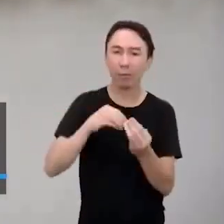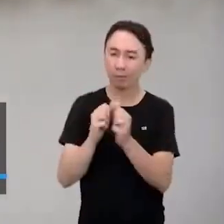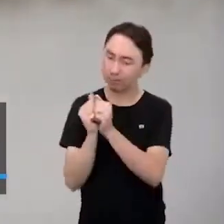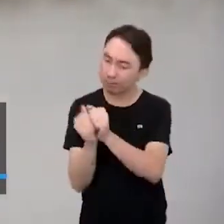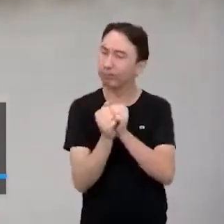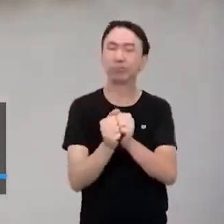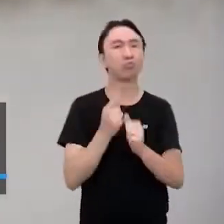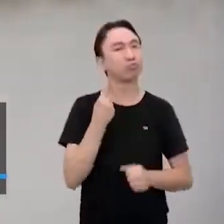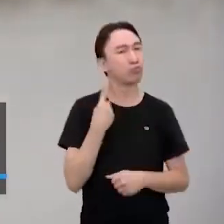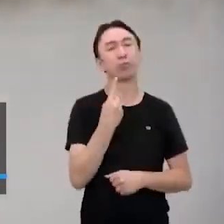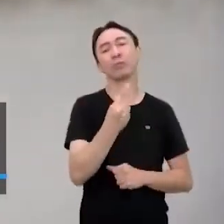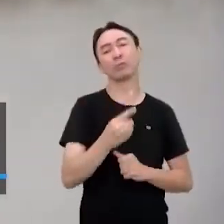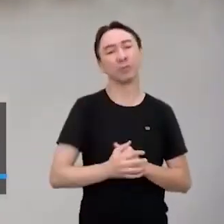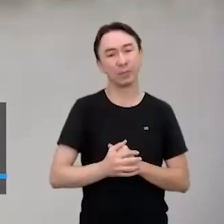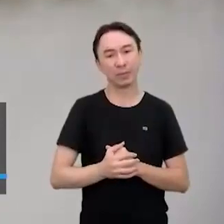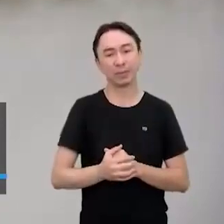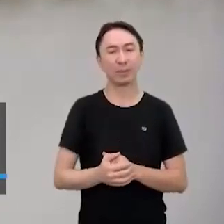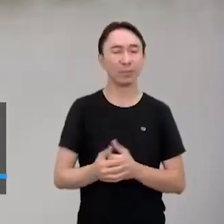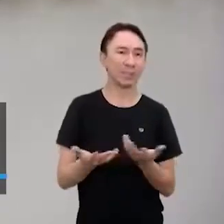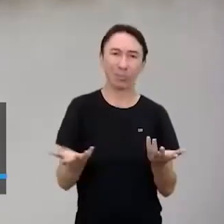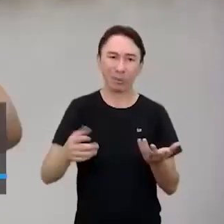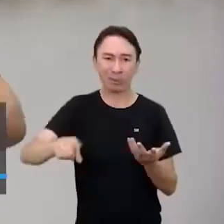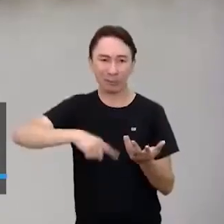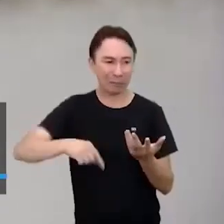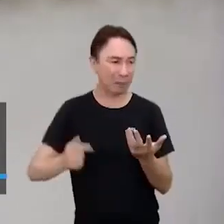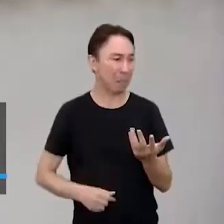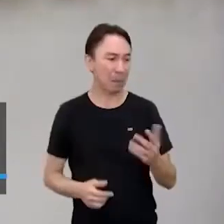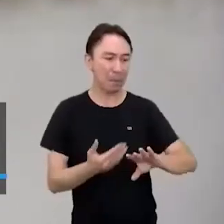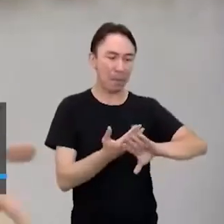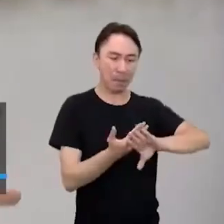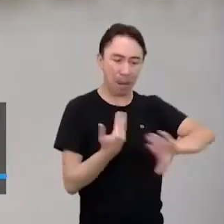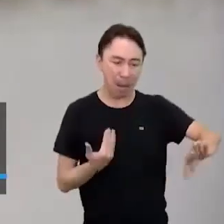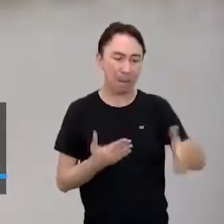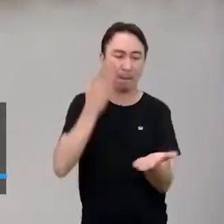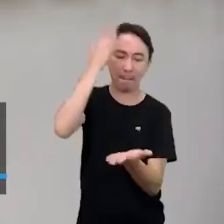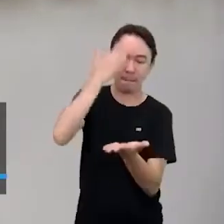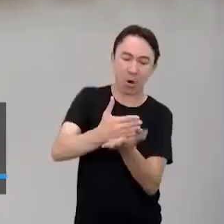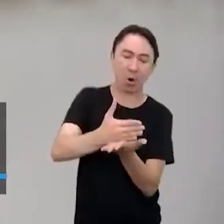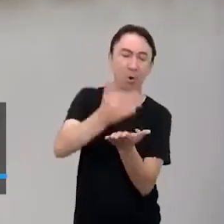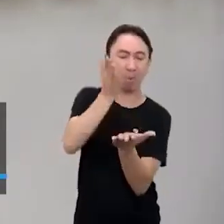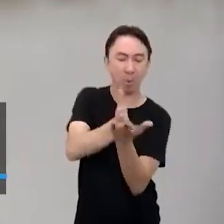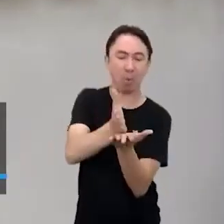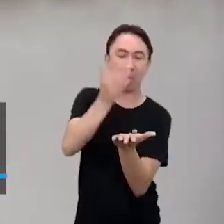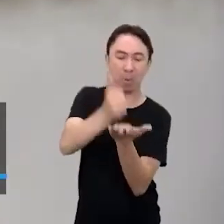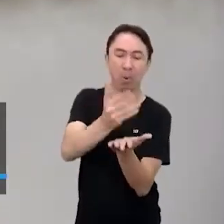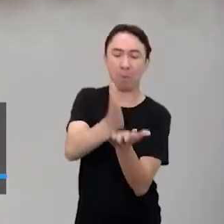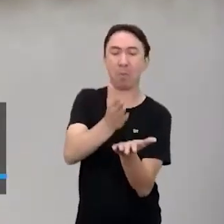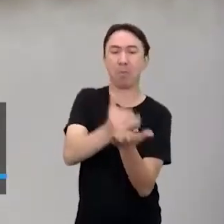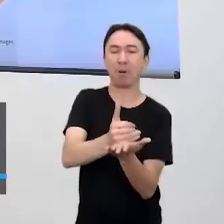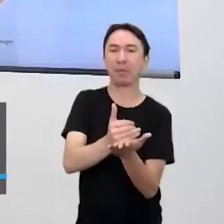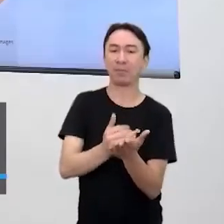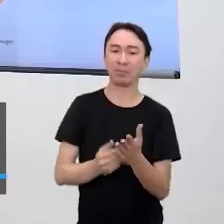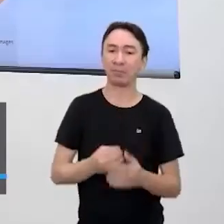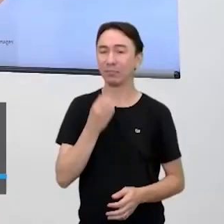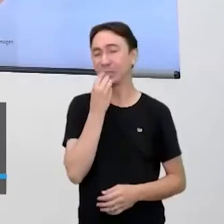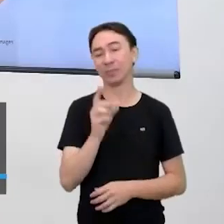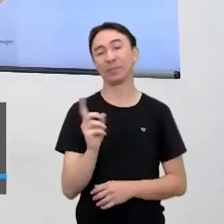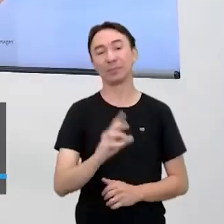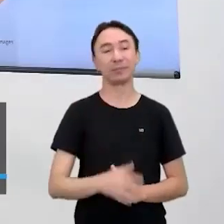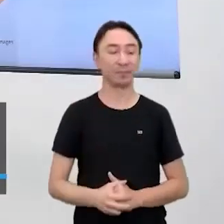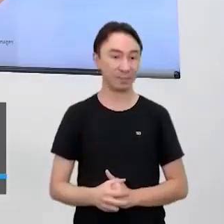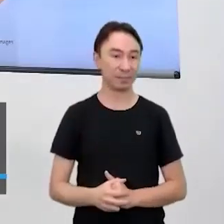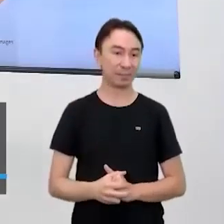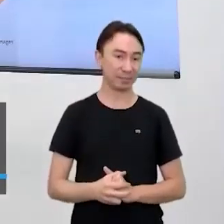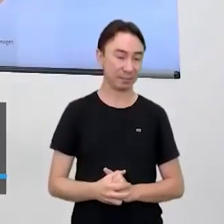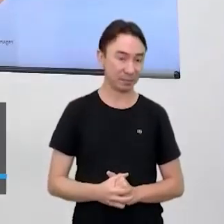a separação é que é antinatural. A gente está simplesmente voltando às origens, digamos assim. Muito bem.